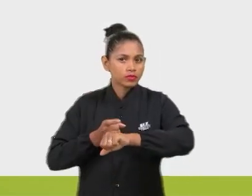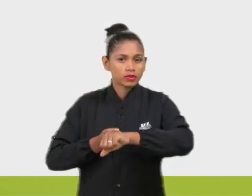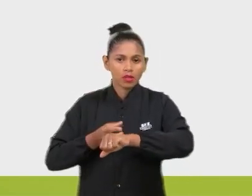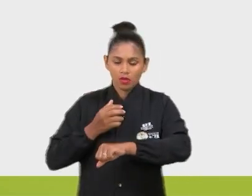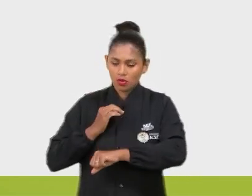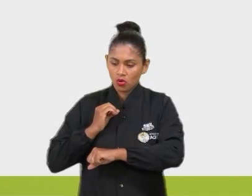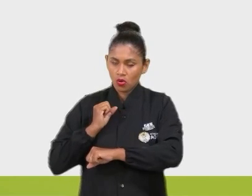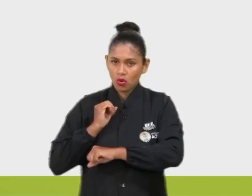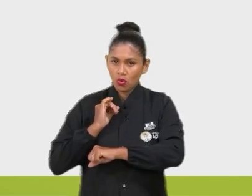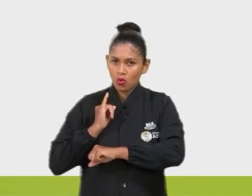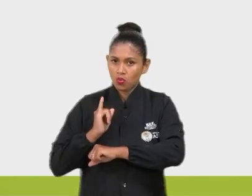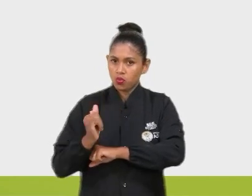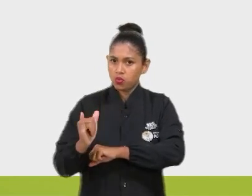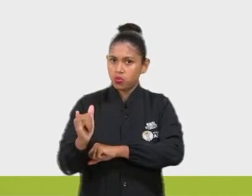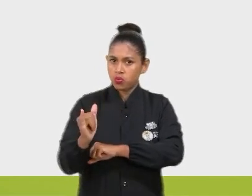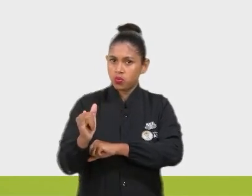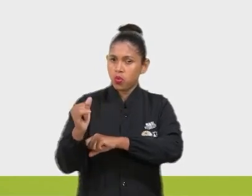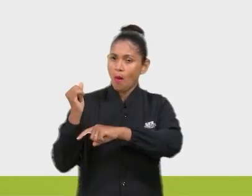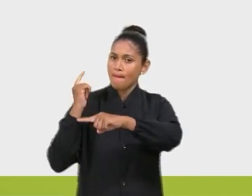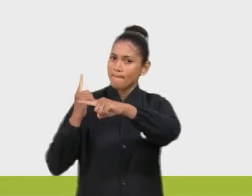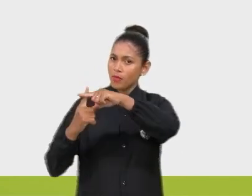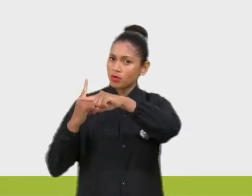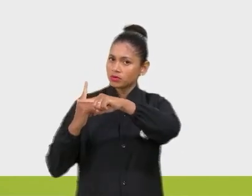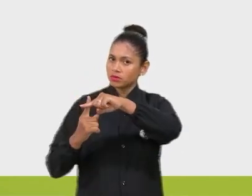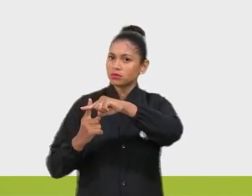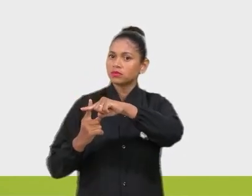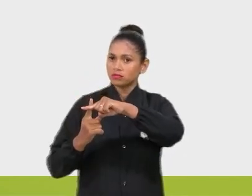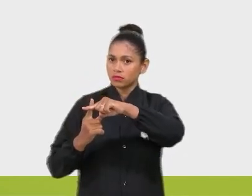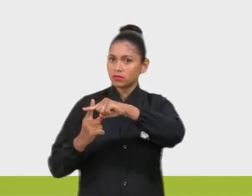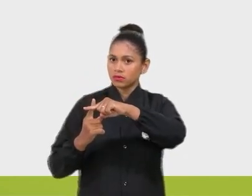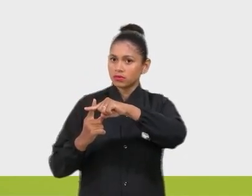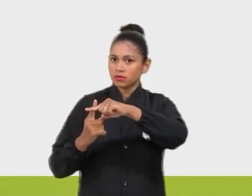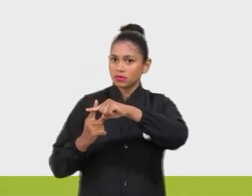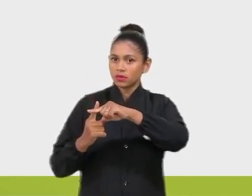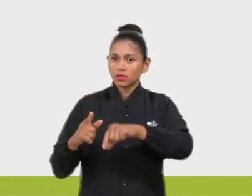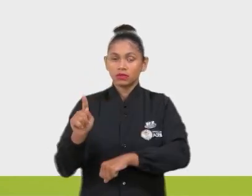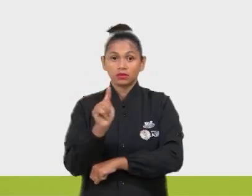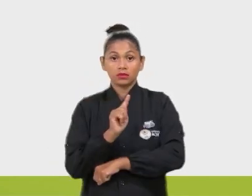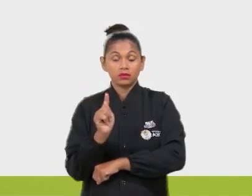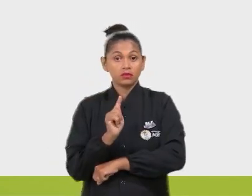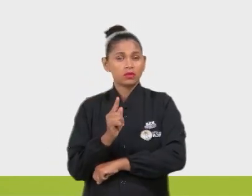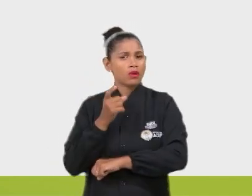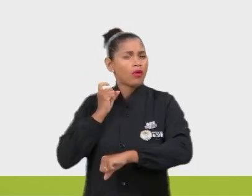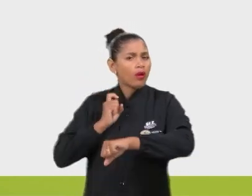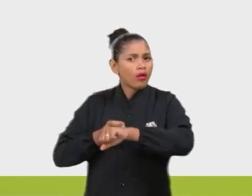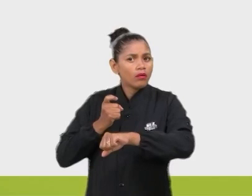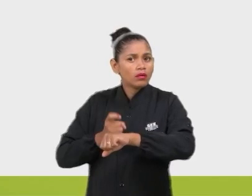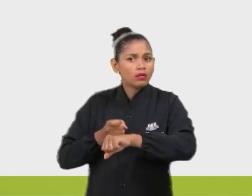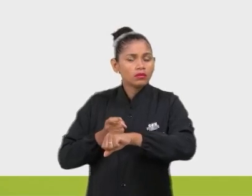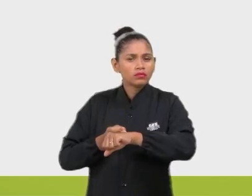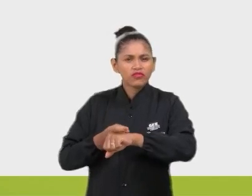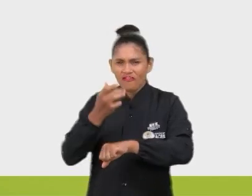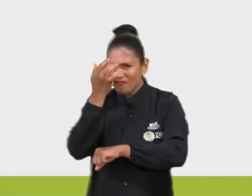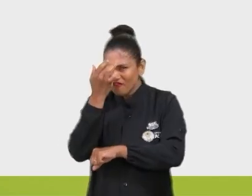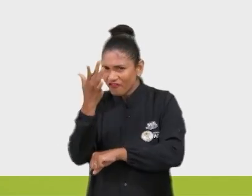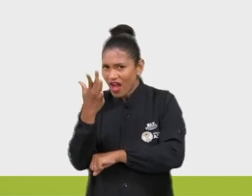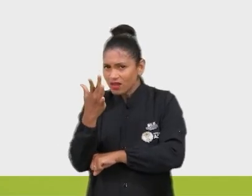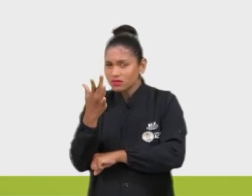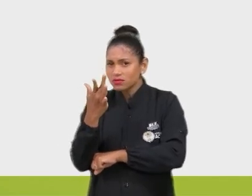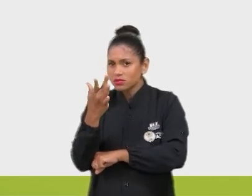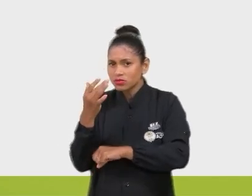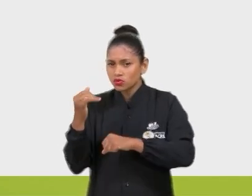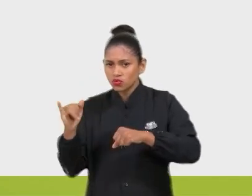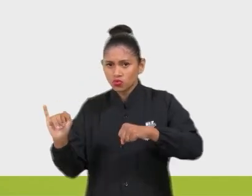eletropositivos? C, não metais facilmente ionizáveis? Metais